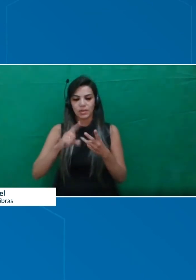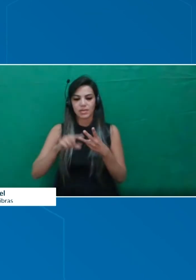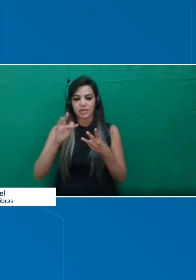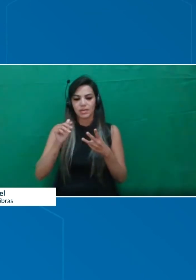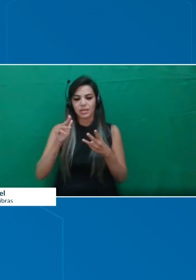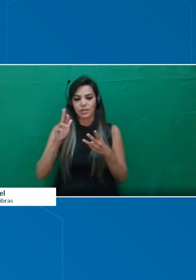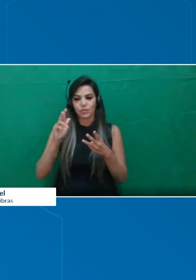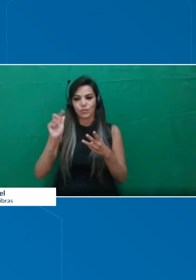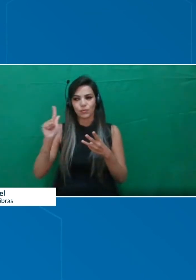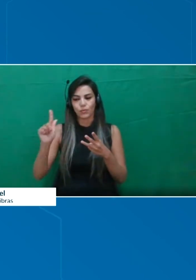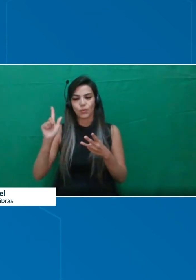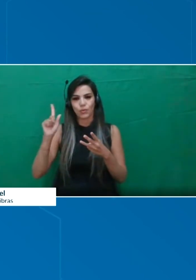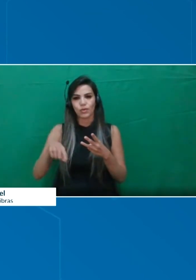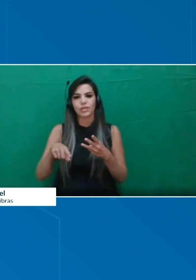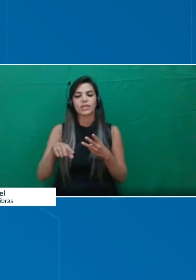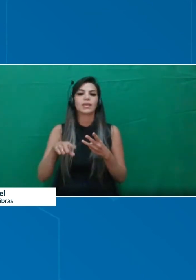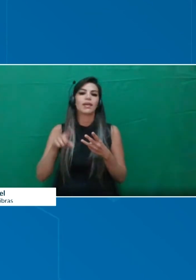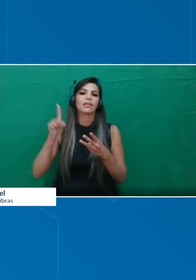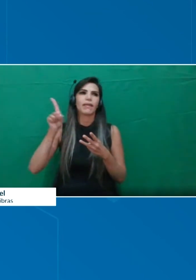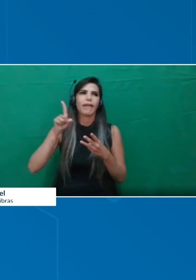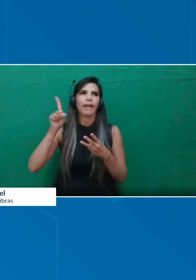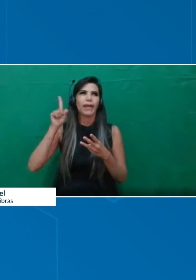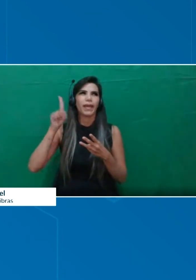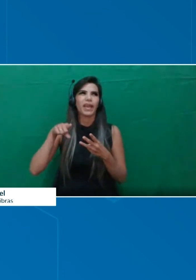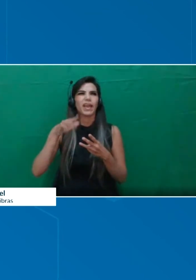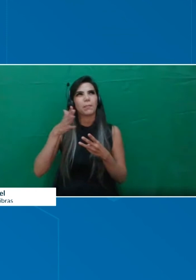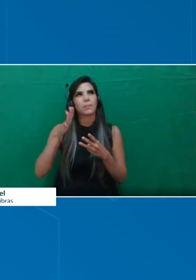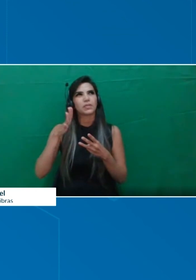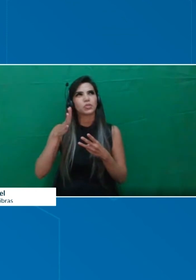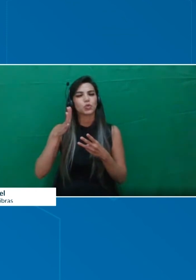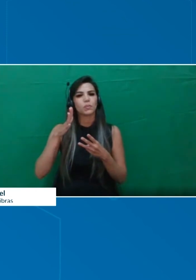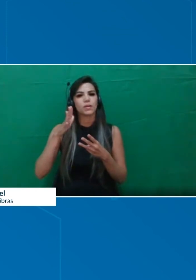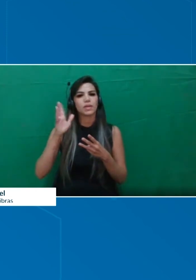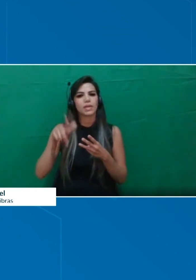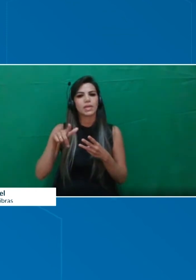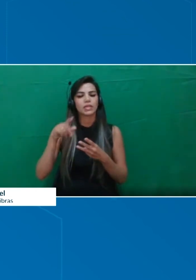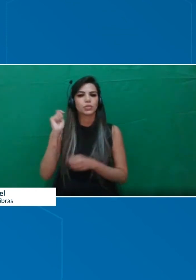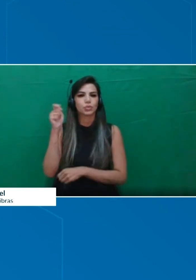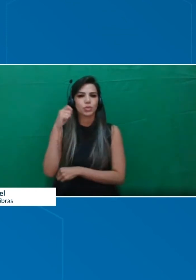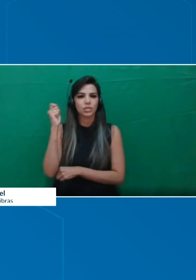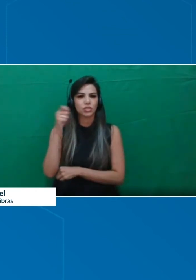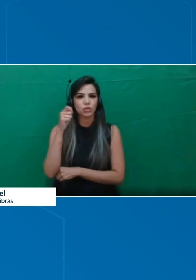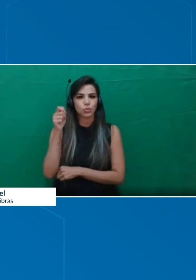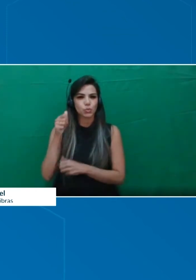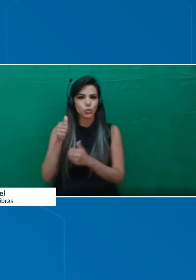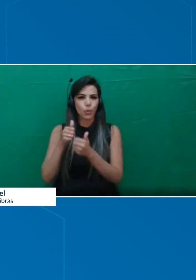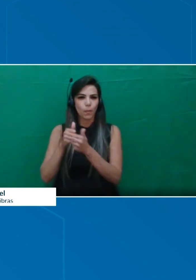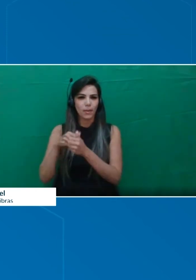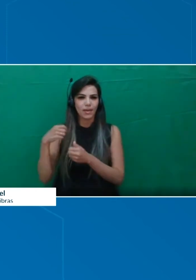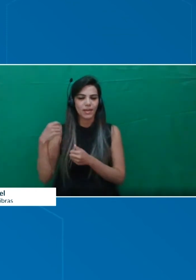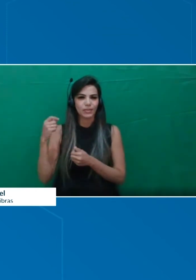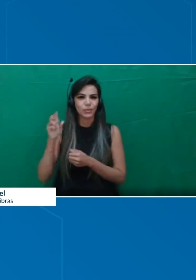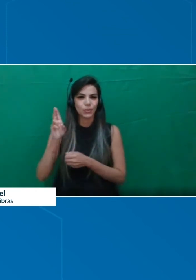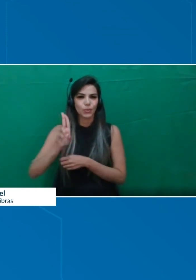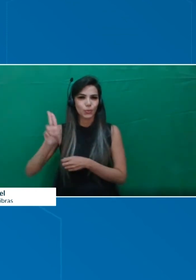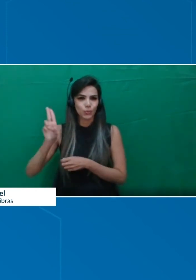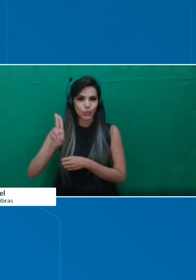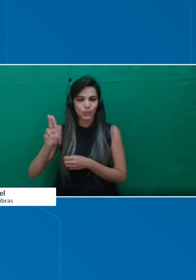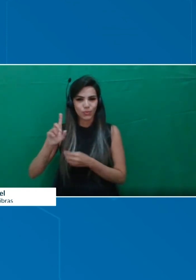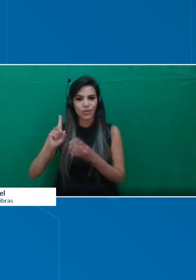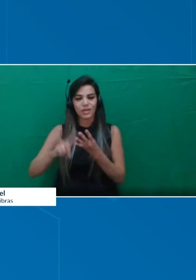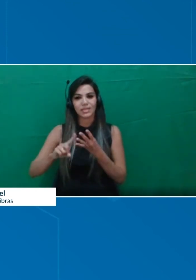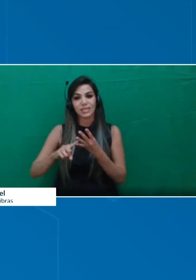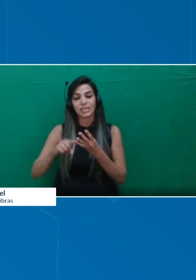Universidade do Rio Grande, que fica lá na divisa do Rio Grande do Sul com o Uruguai, né, pertinho da terra da Janice, e a Federal do